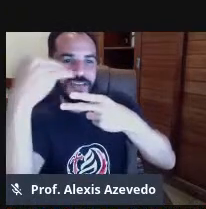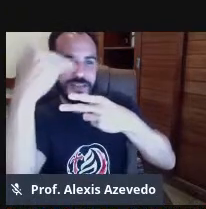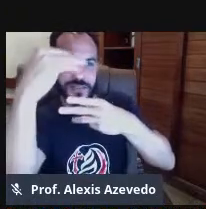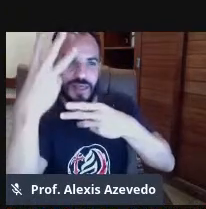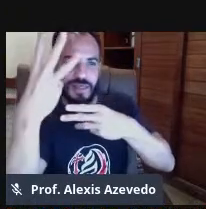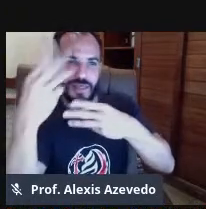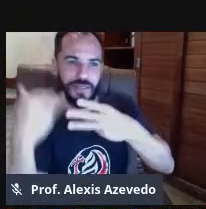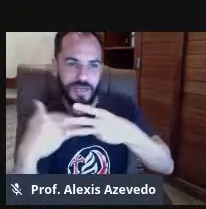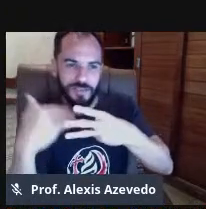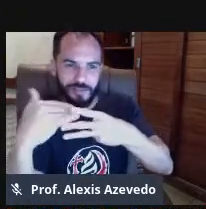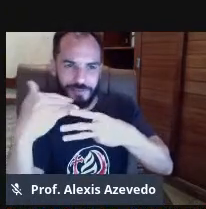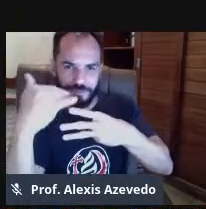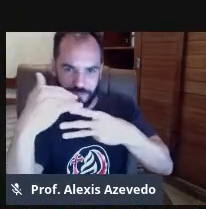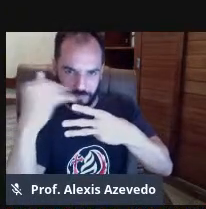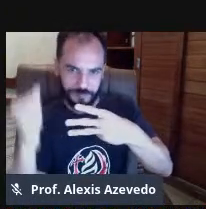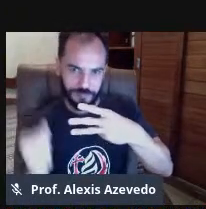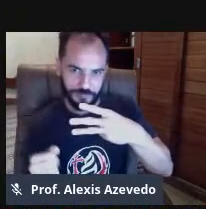Deixa eu